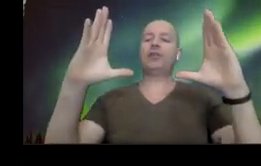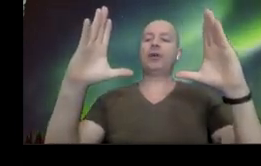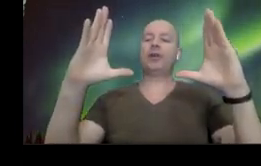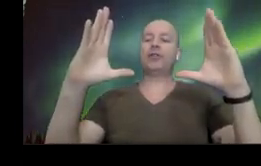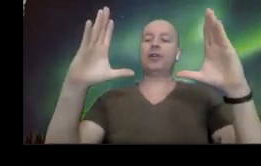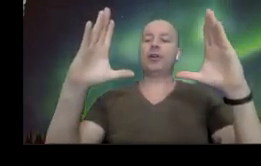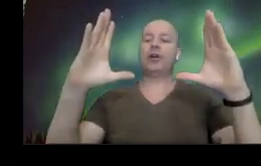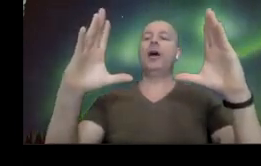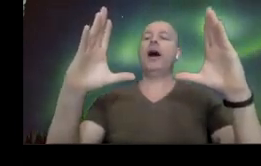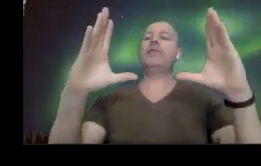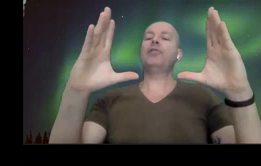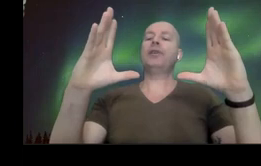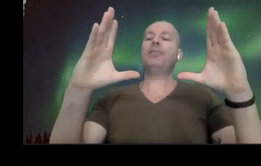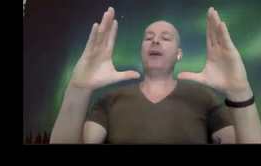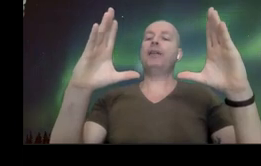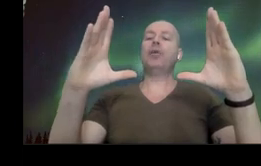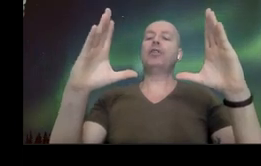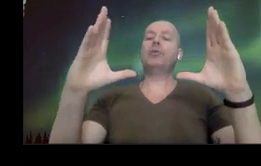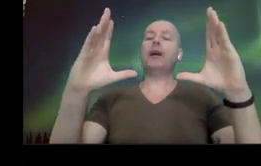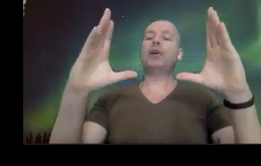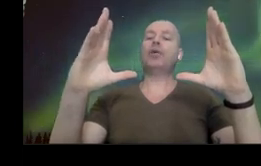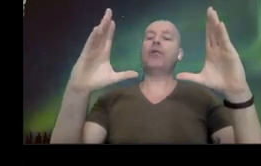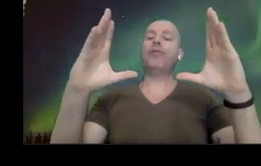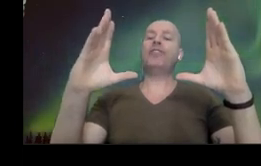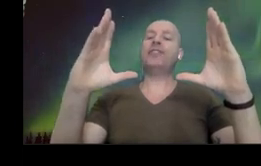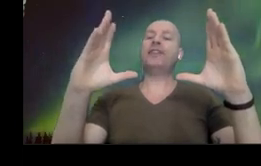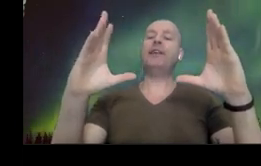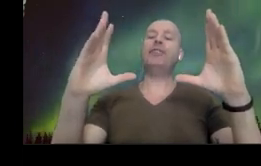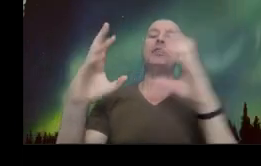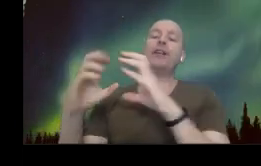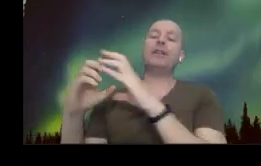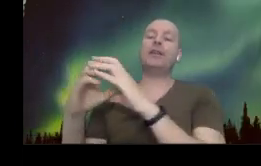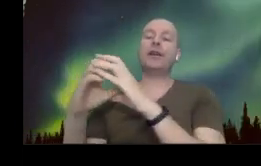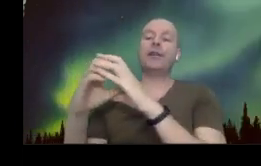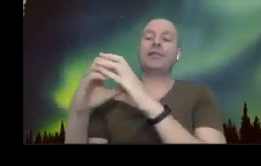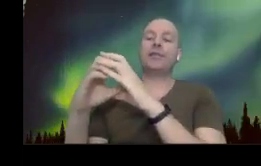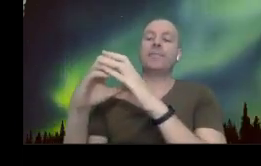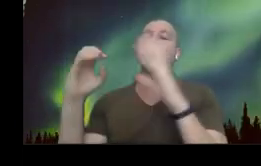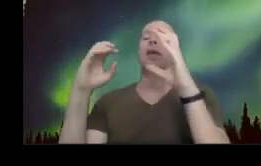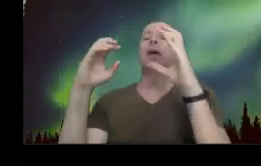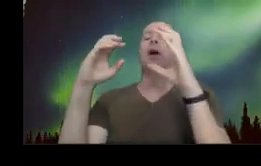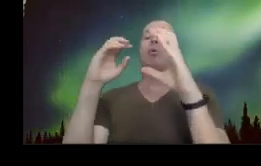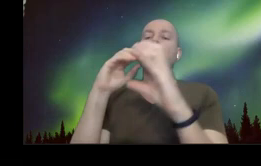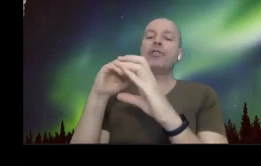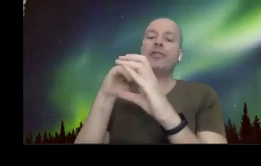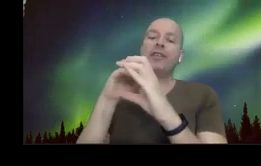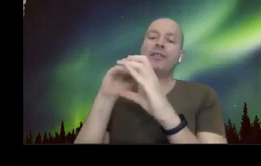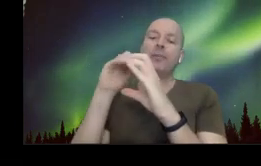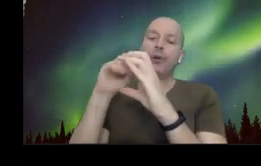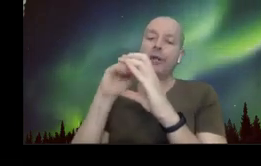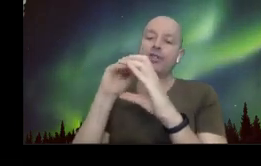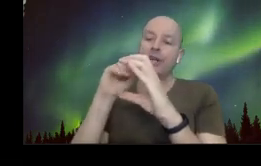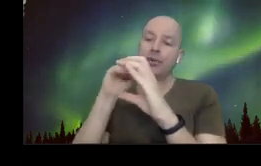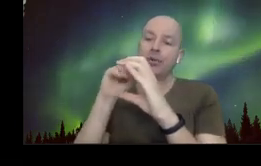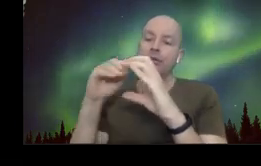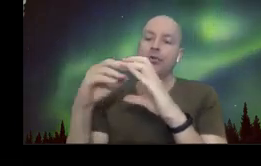de um fragmento grande. Aí você pega, não, então tá, então eu vou fazer 3 de 33. O que você vai